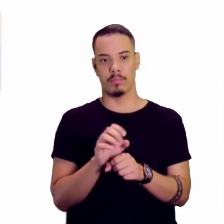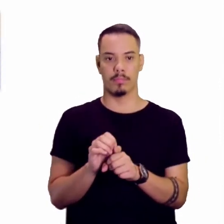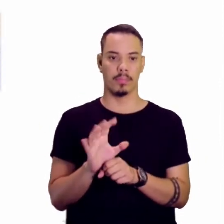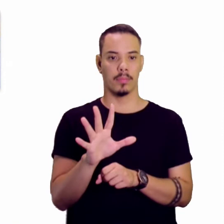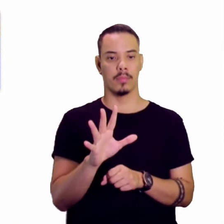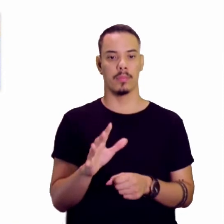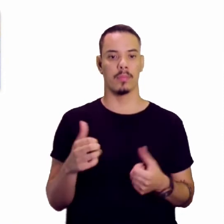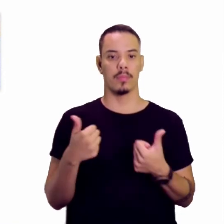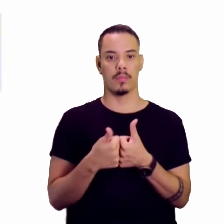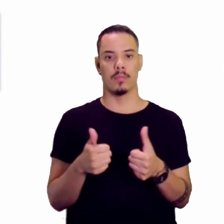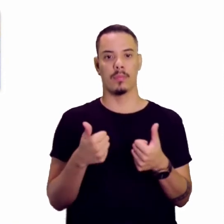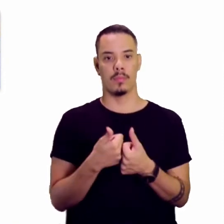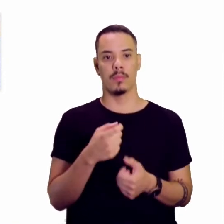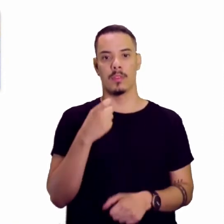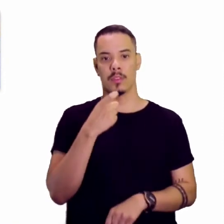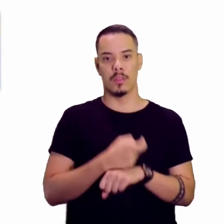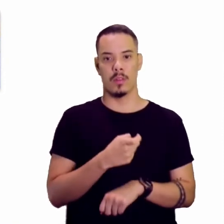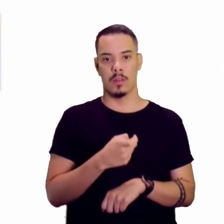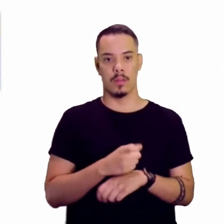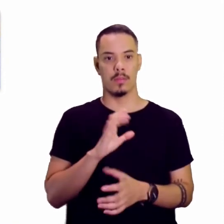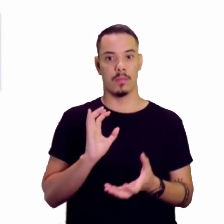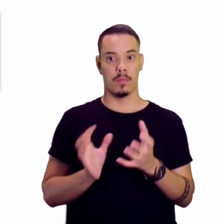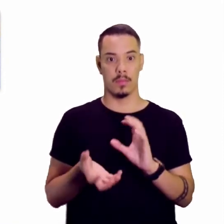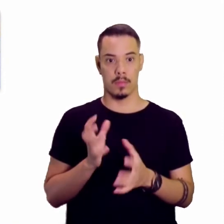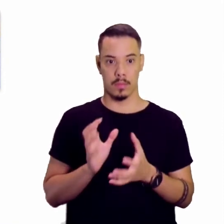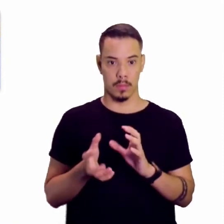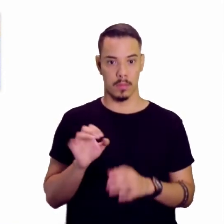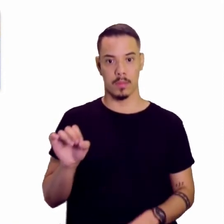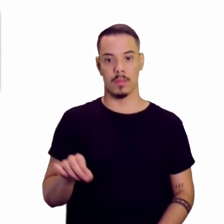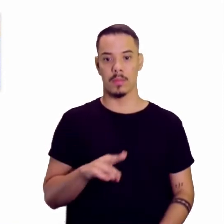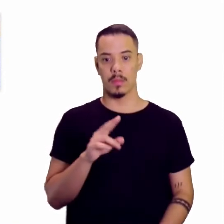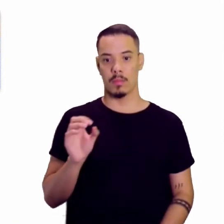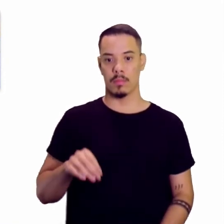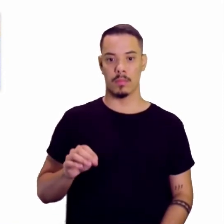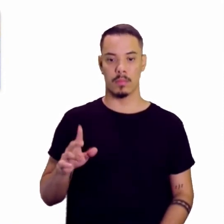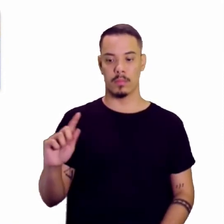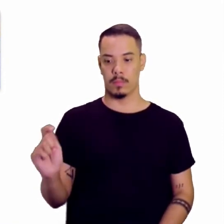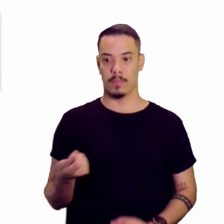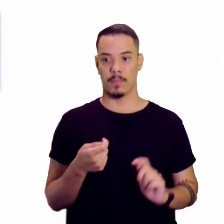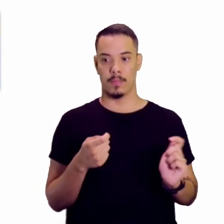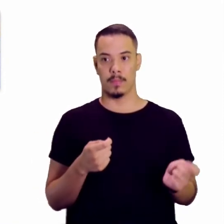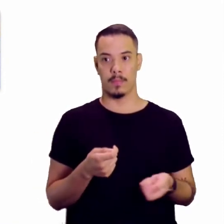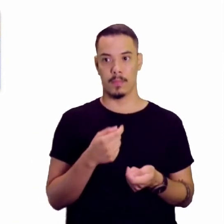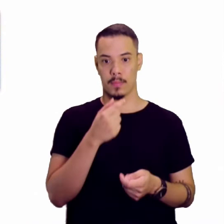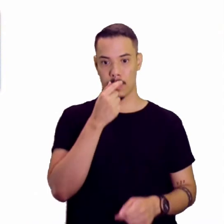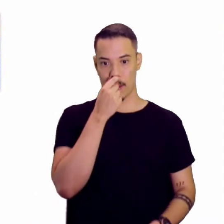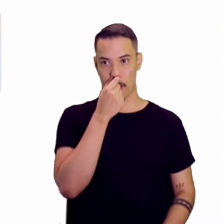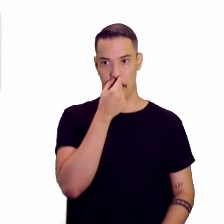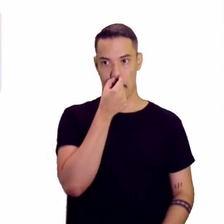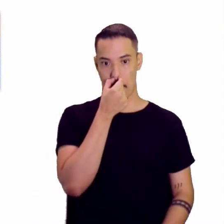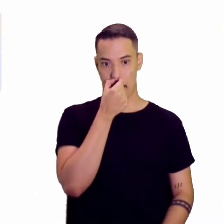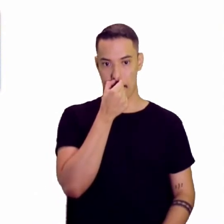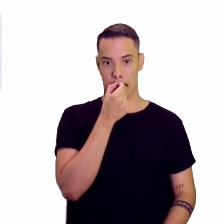quebra-gelo, uma bola de futebol ou uma bolinha de ping-pong. Então, navio quebra-gelo?